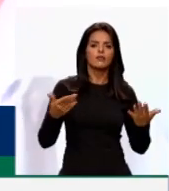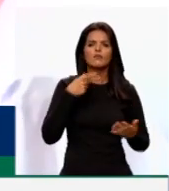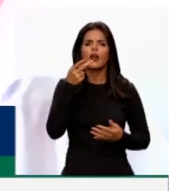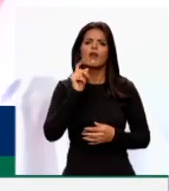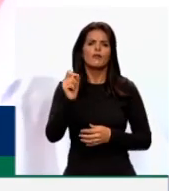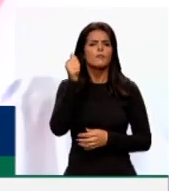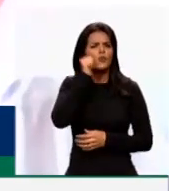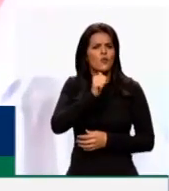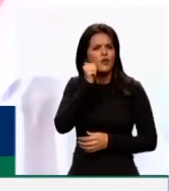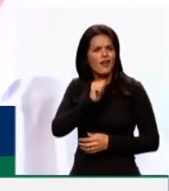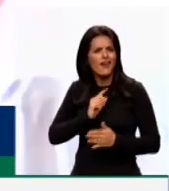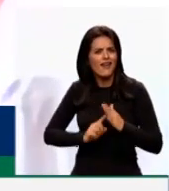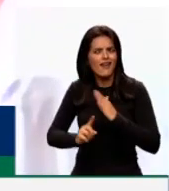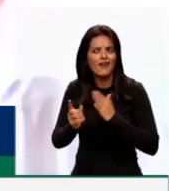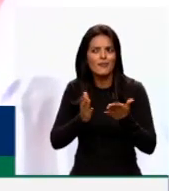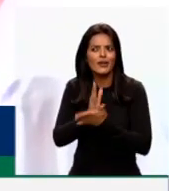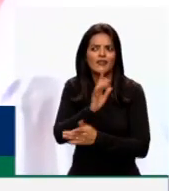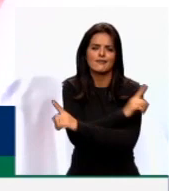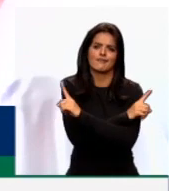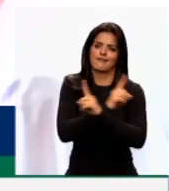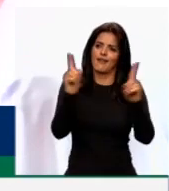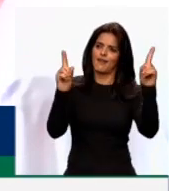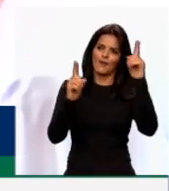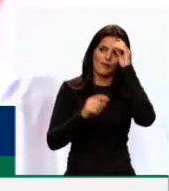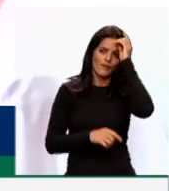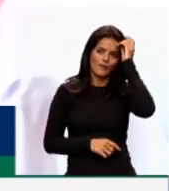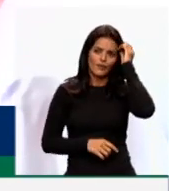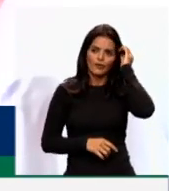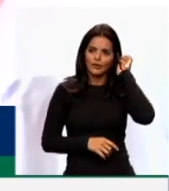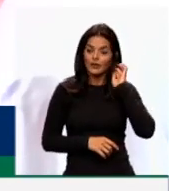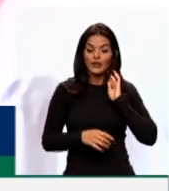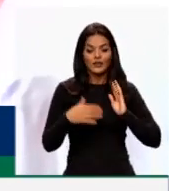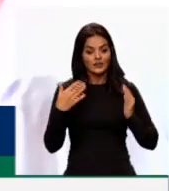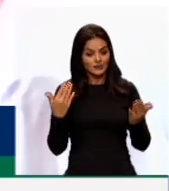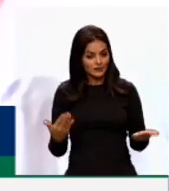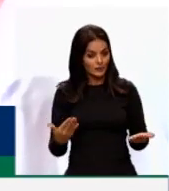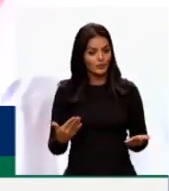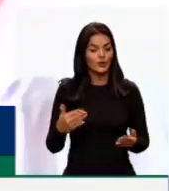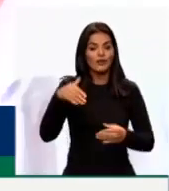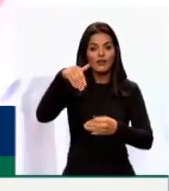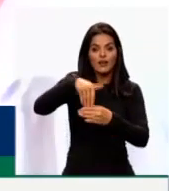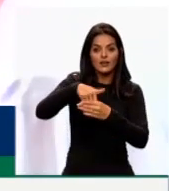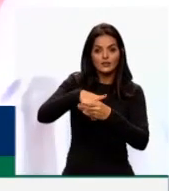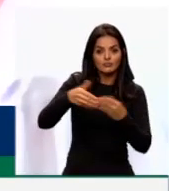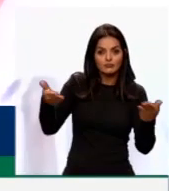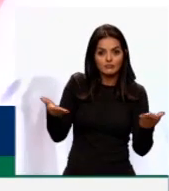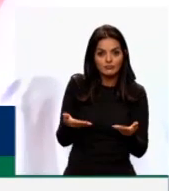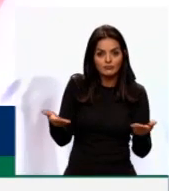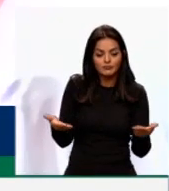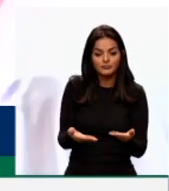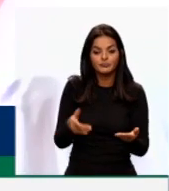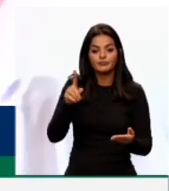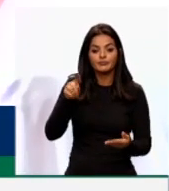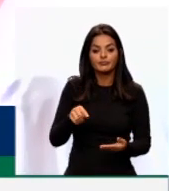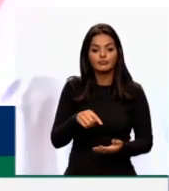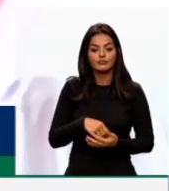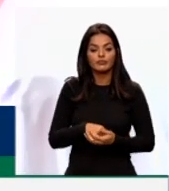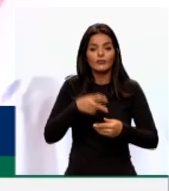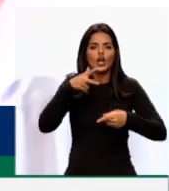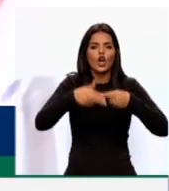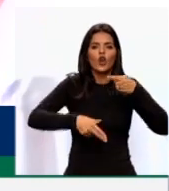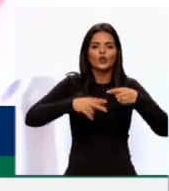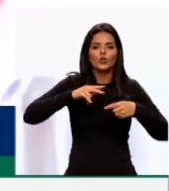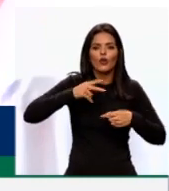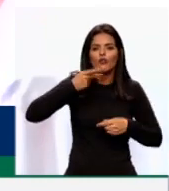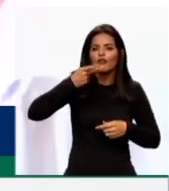Eu digo que nessas eleições a gente sai do Brasil que faz a sua negritude, que assume